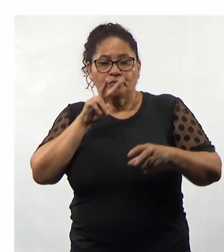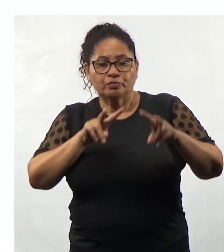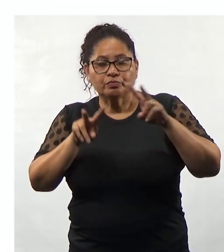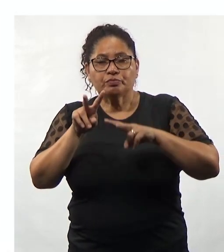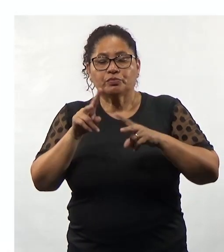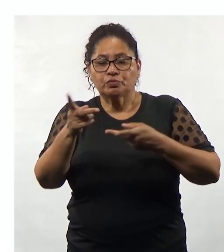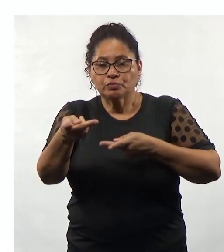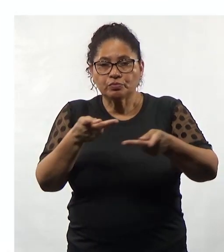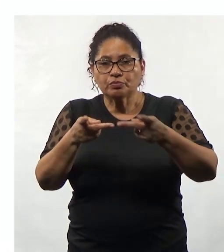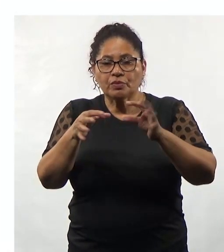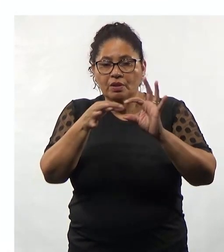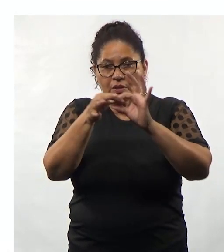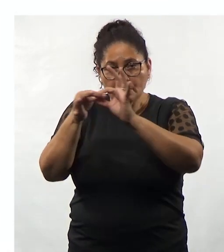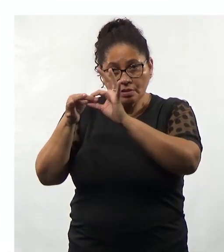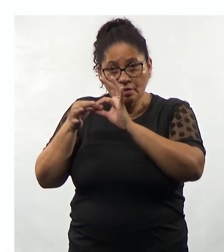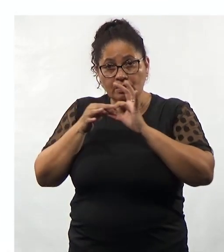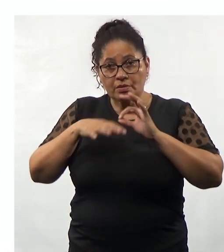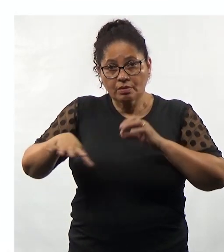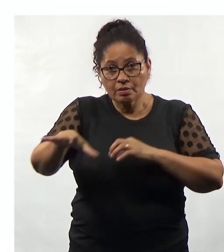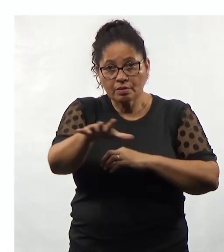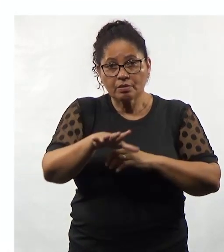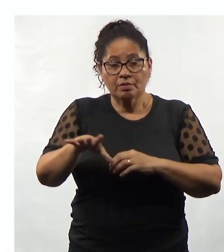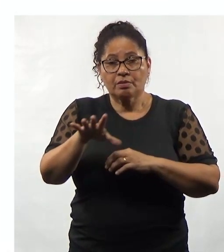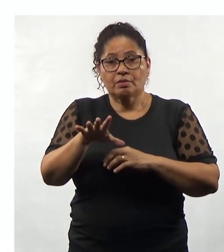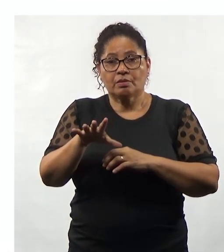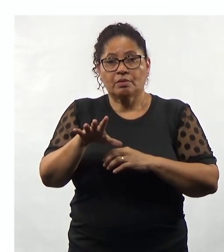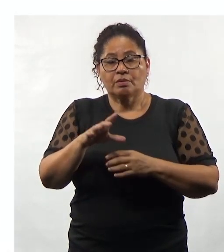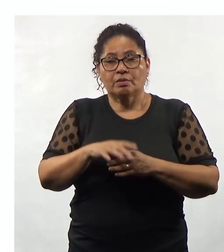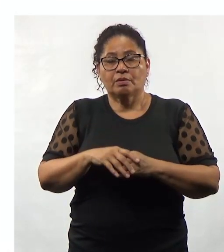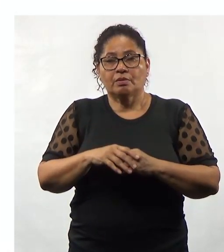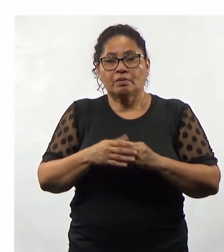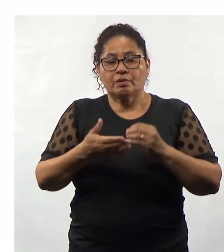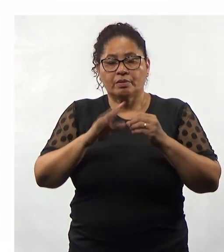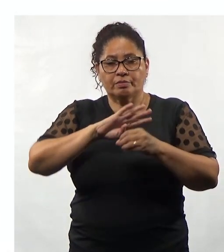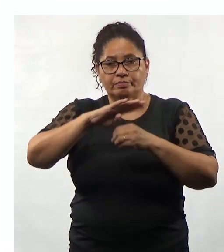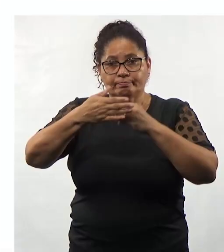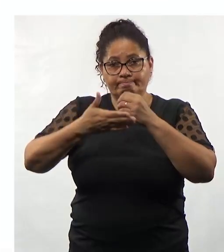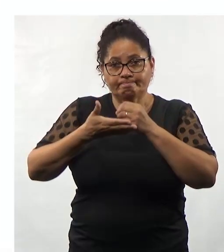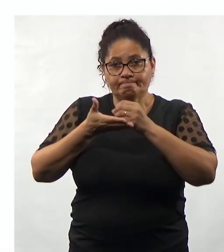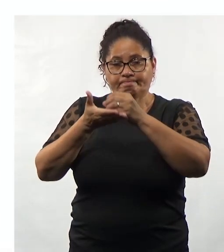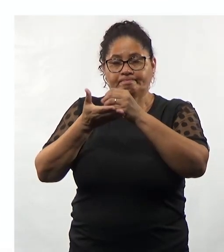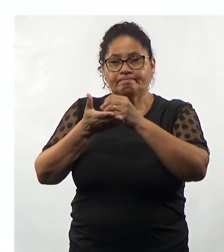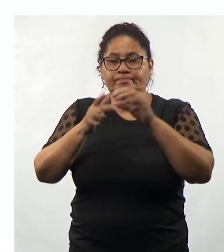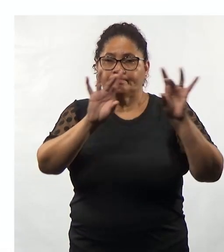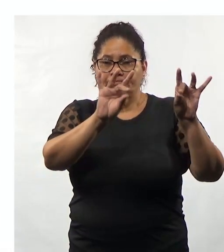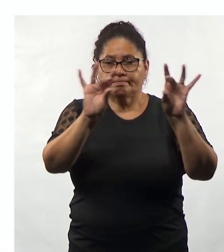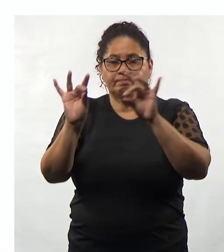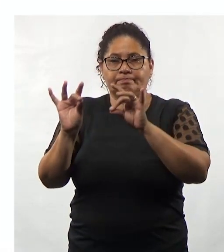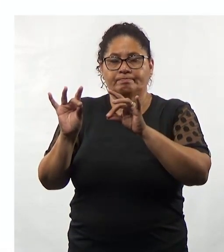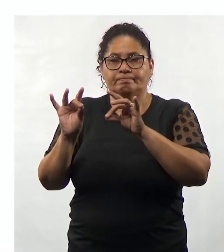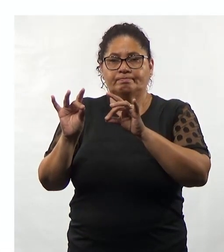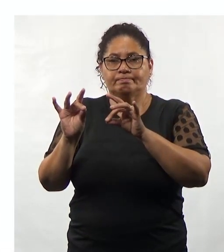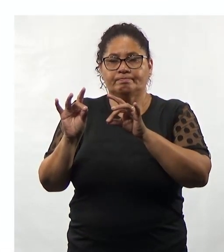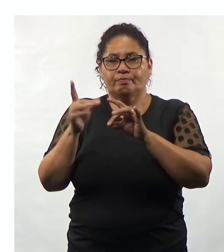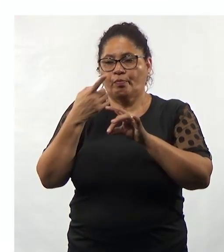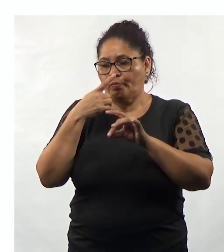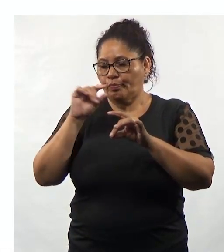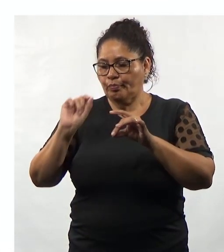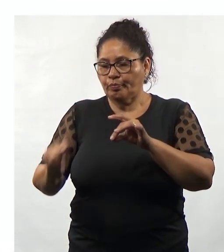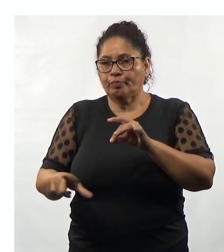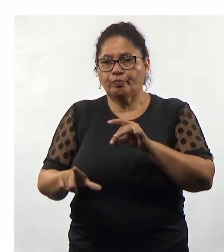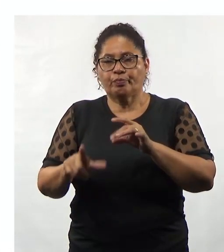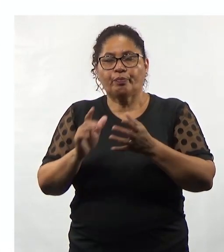estão ligados aí à área, né, de sustentabilidade, especialmente aos resíduos sólidos, né?